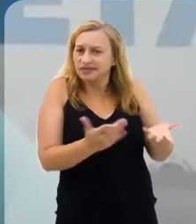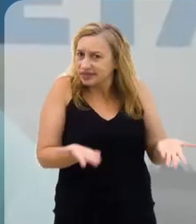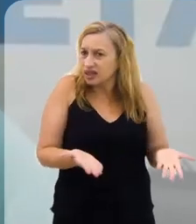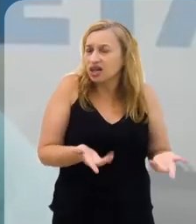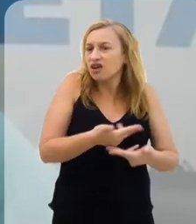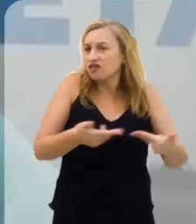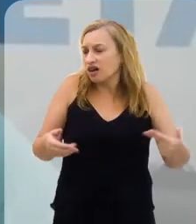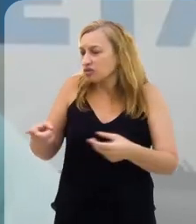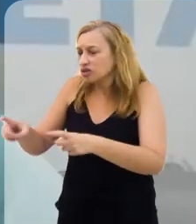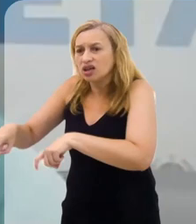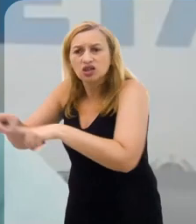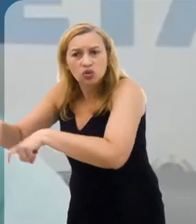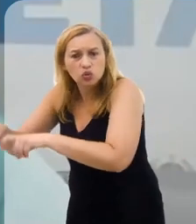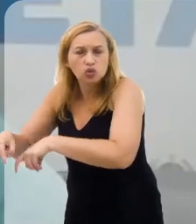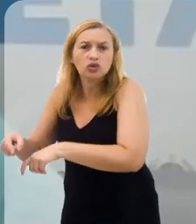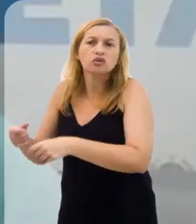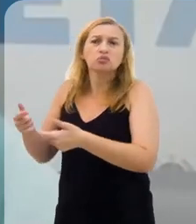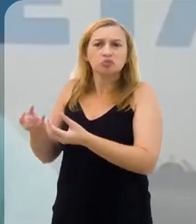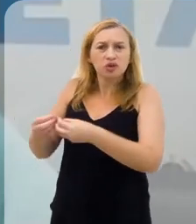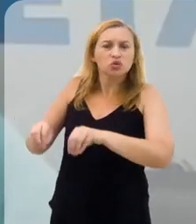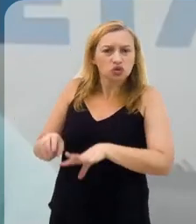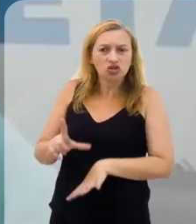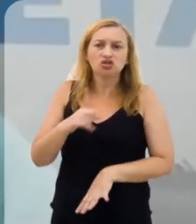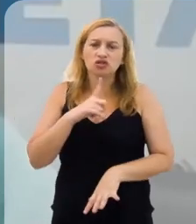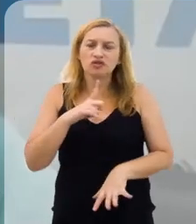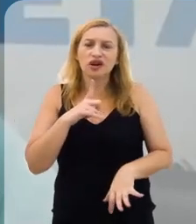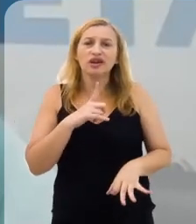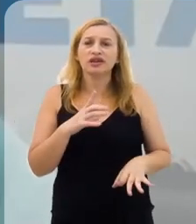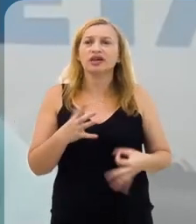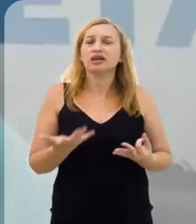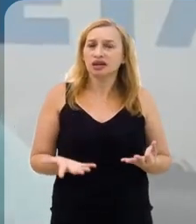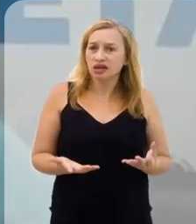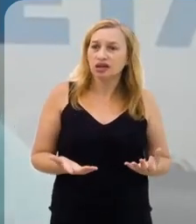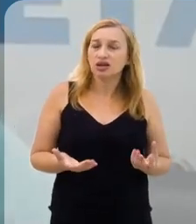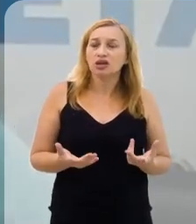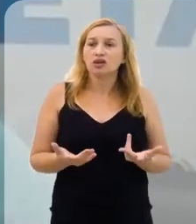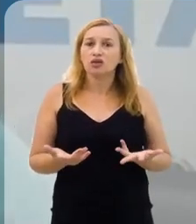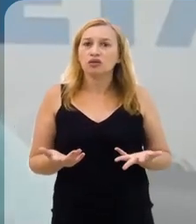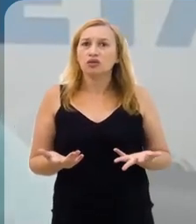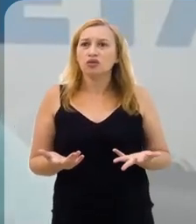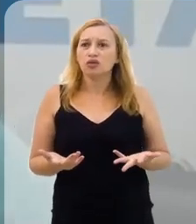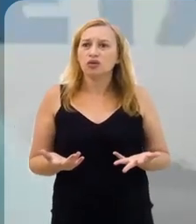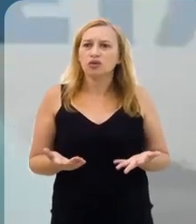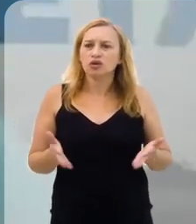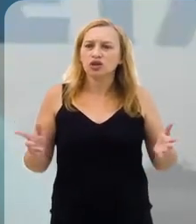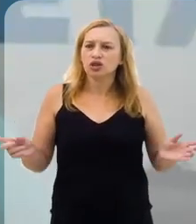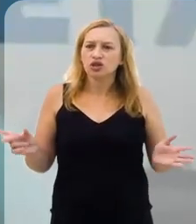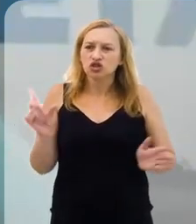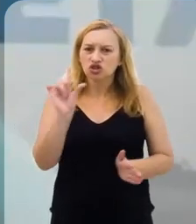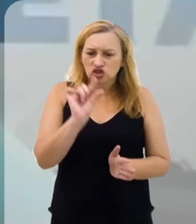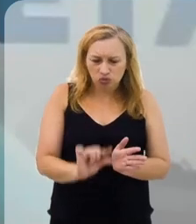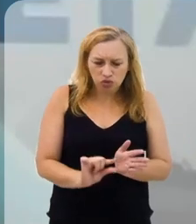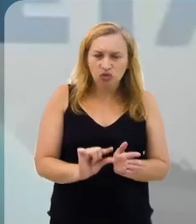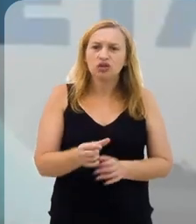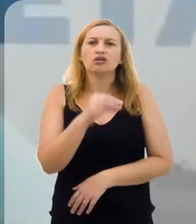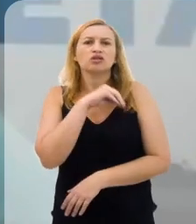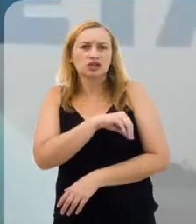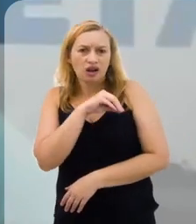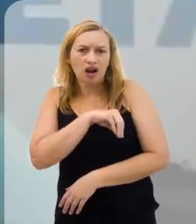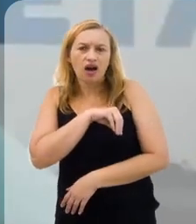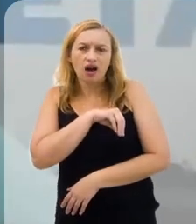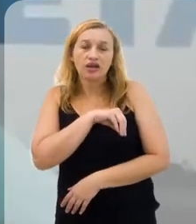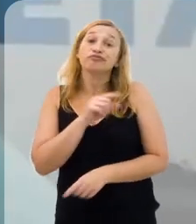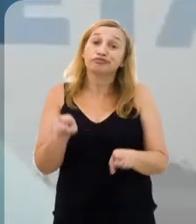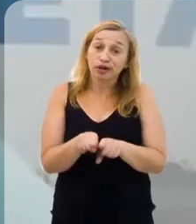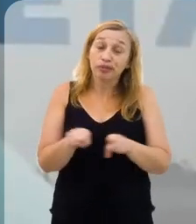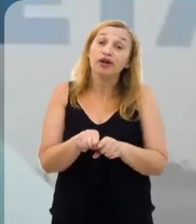totalmente interrompido, né? Muitos agricultores tiveram muitos prejuízos, se depararam com um cenário, né, terrível de